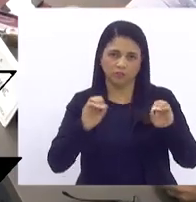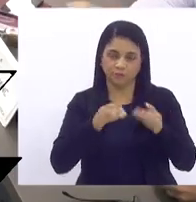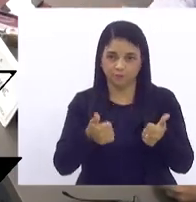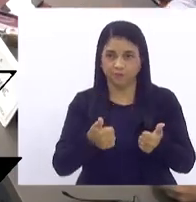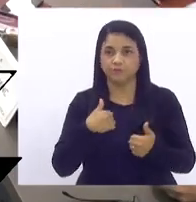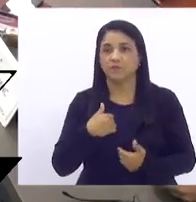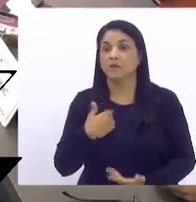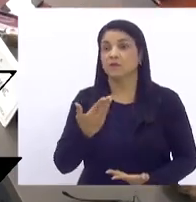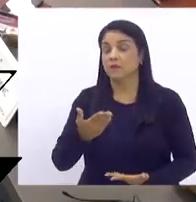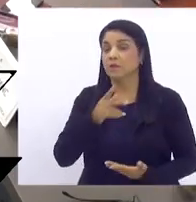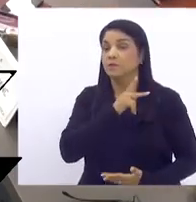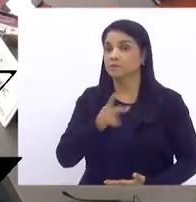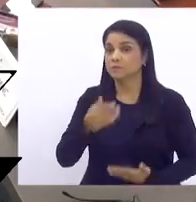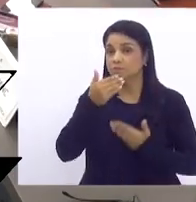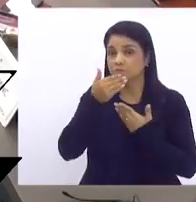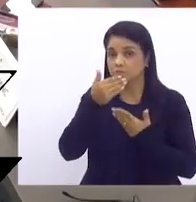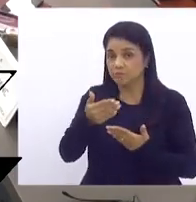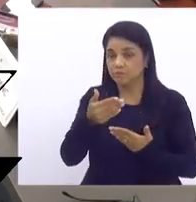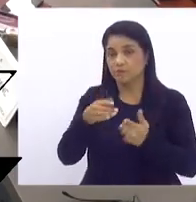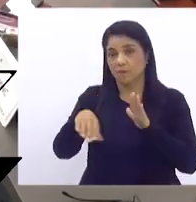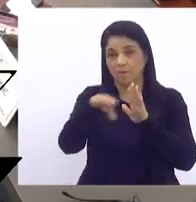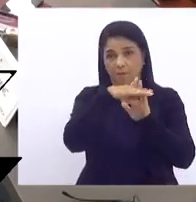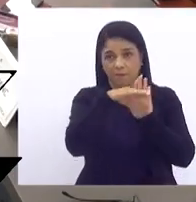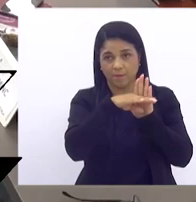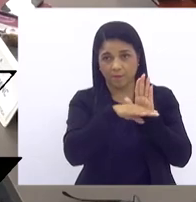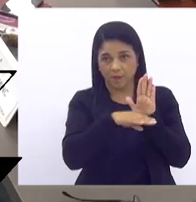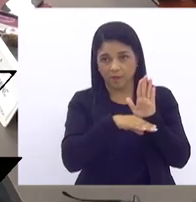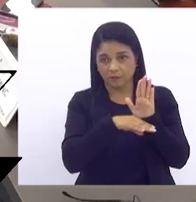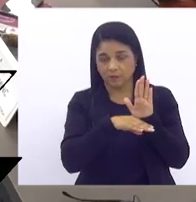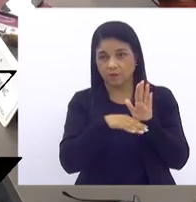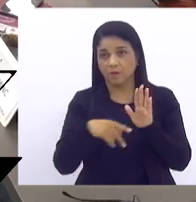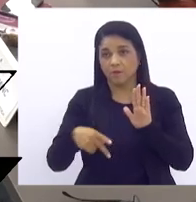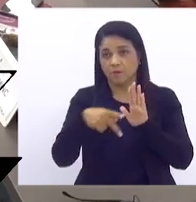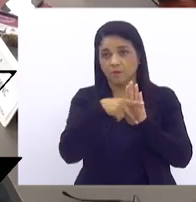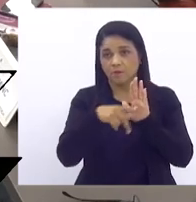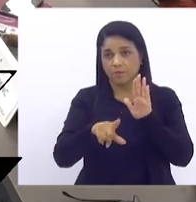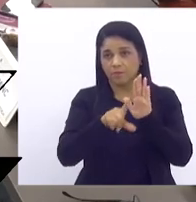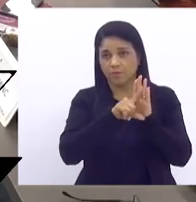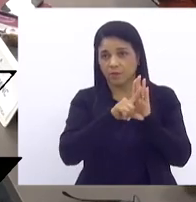de solicitar a inversão da pauta. Qual projeto?